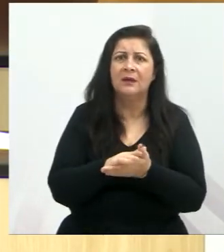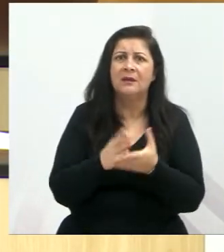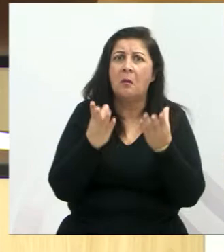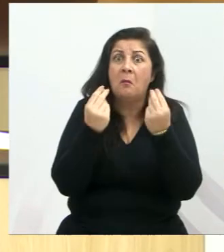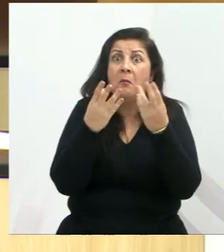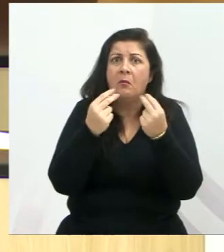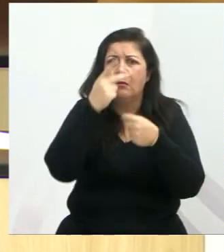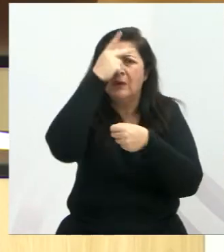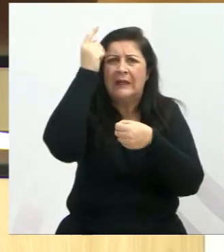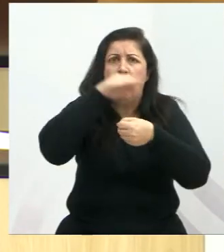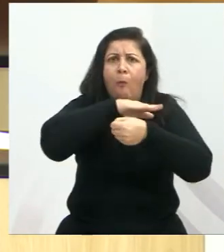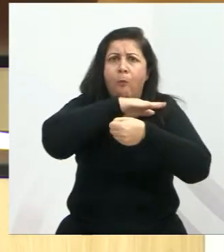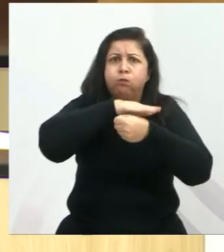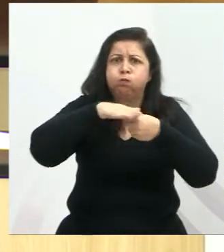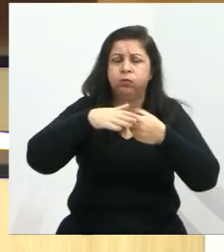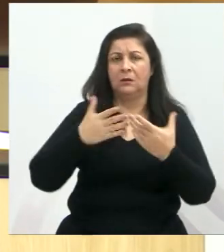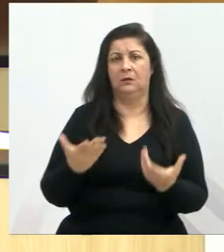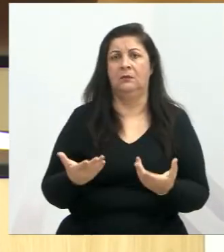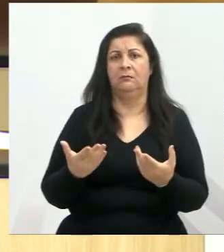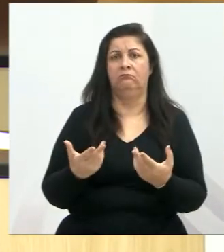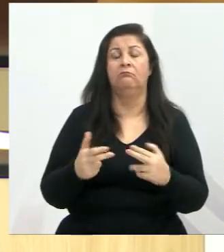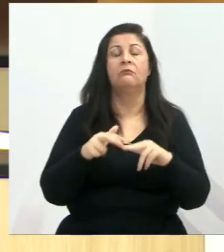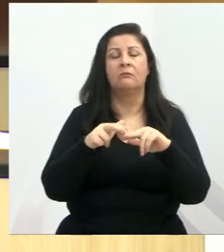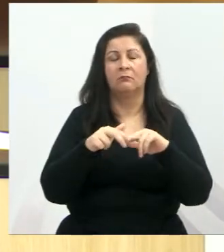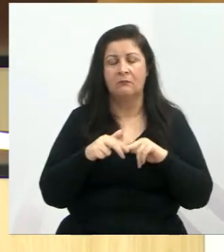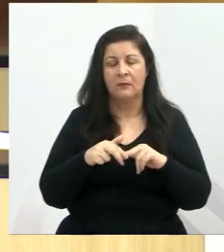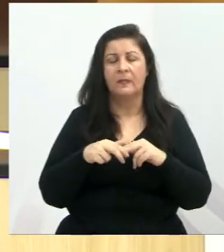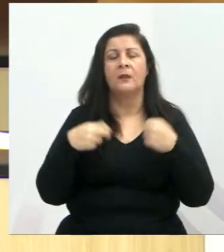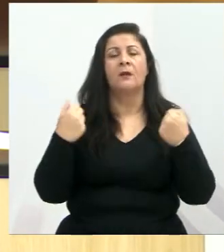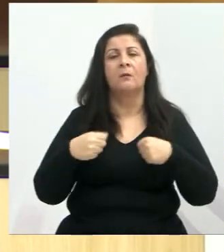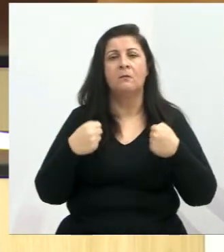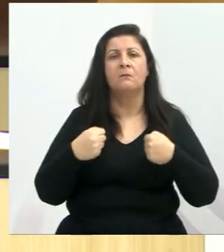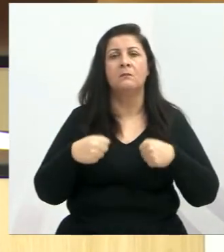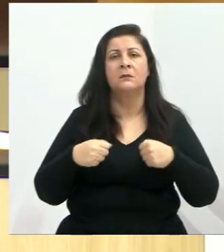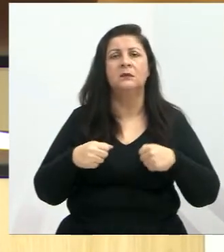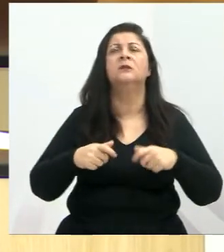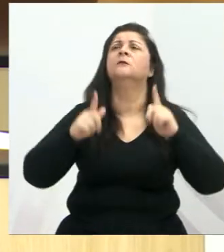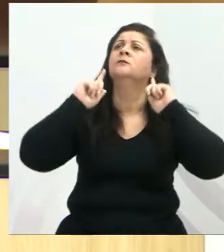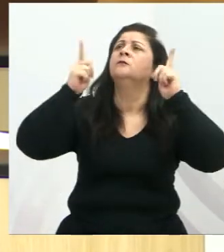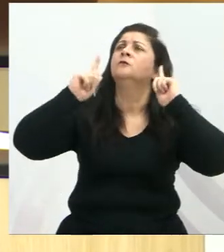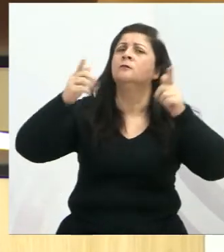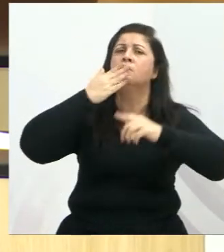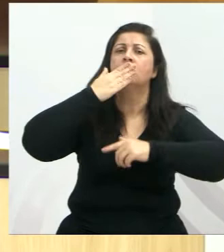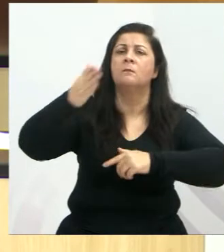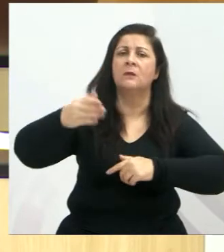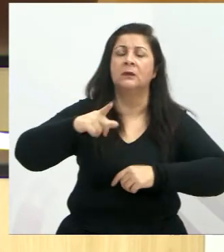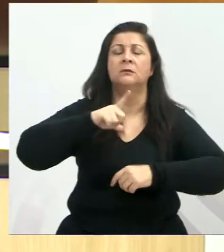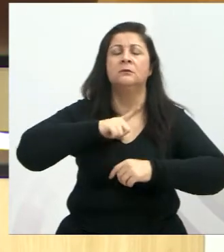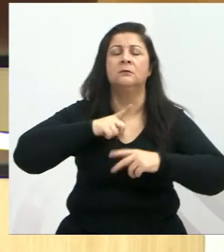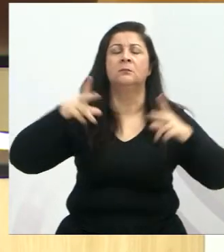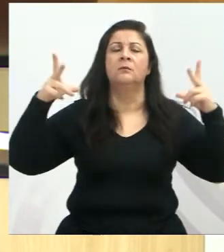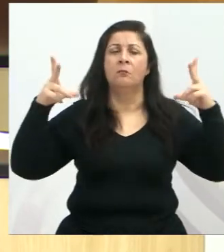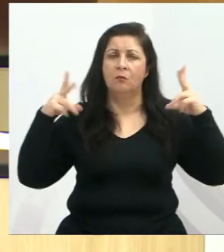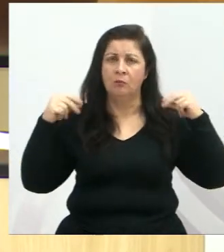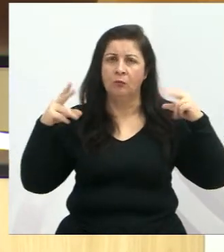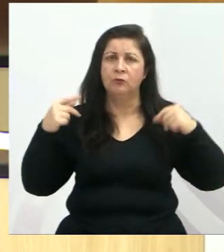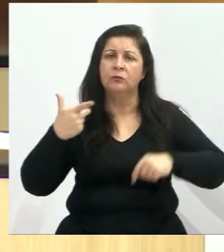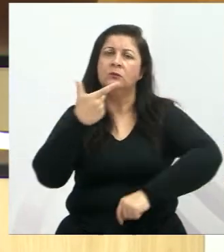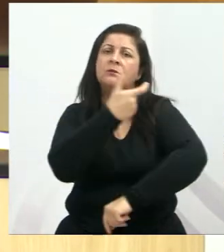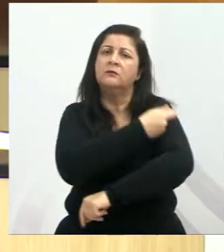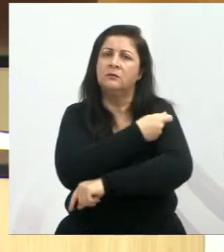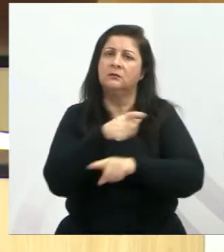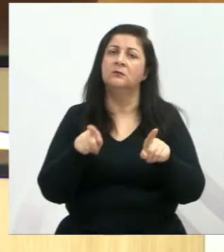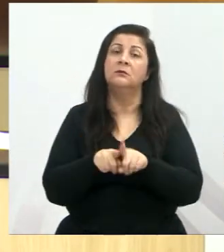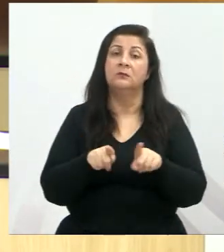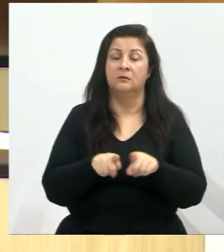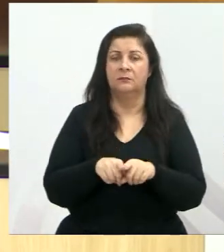amontoadas. Eu acho que é nesse sentido que a gente está cobrando, que inclua a categoria de motorista e cobrador, e eu acho que a gente